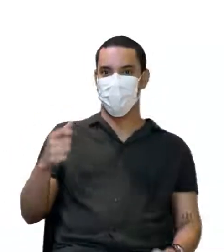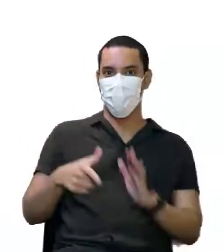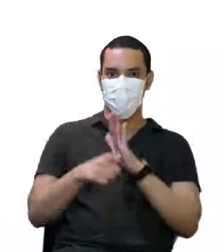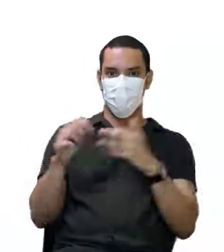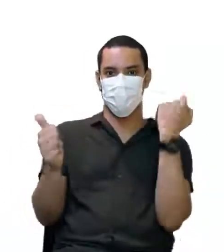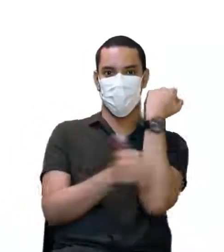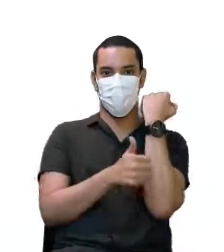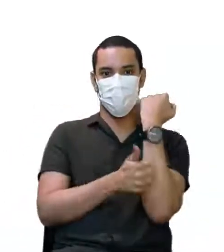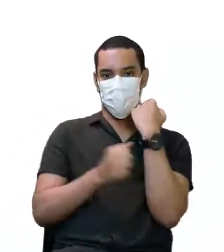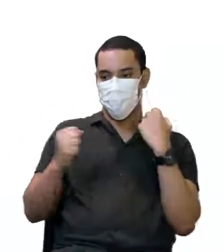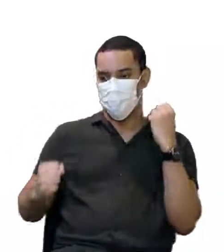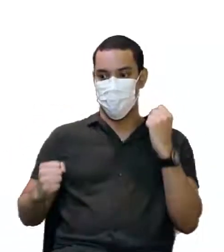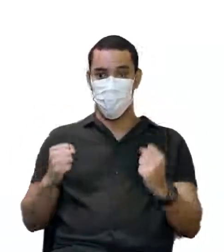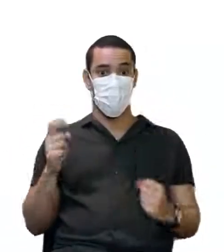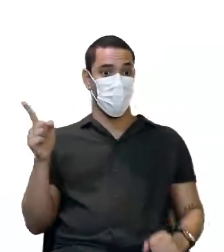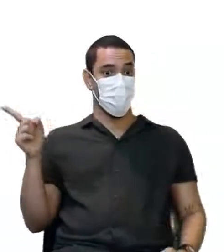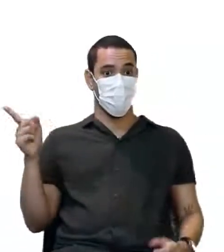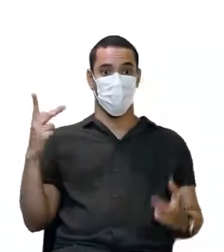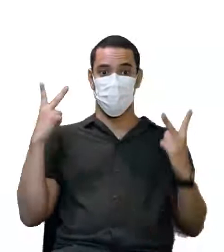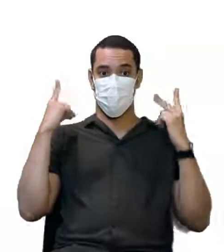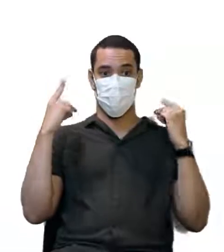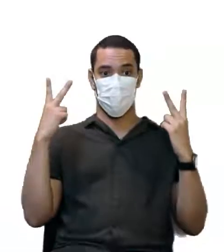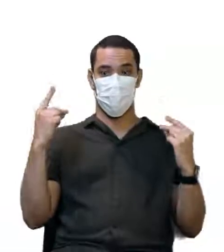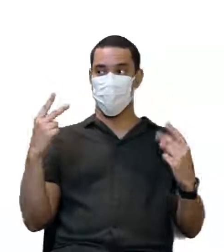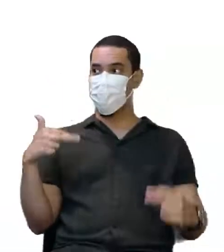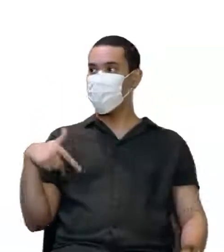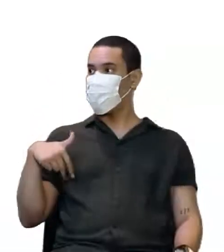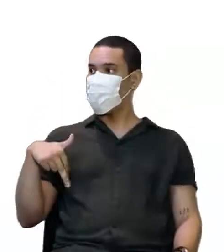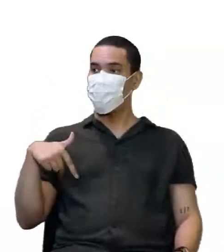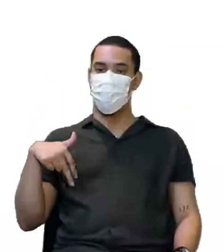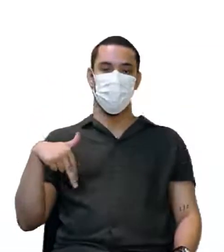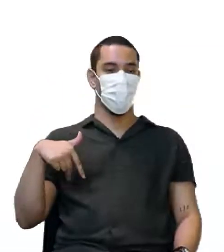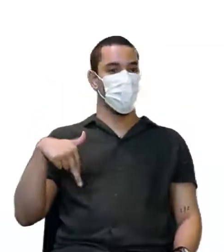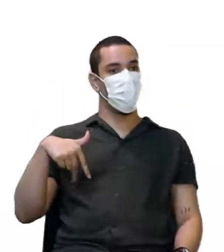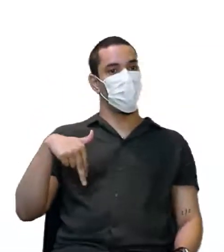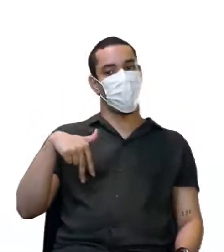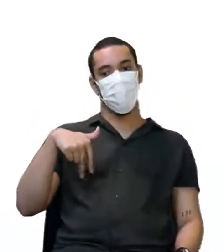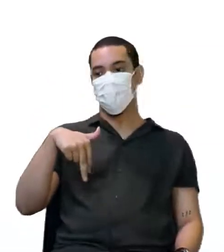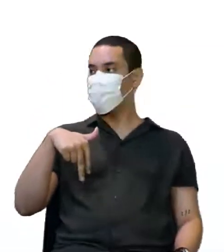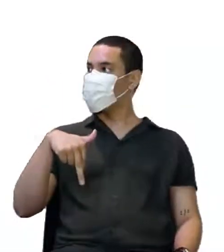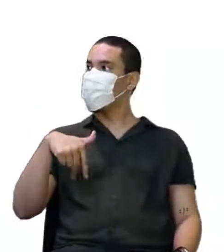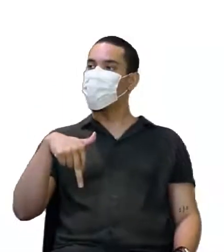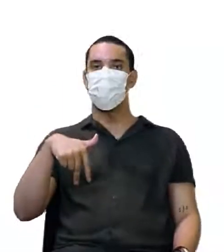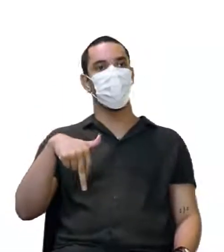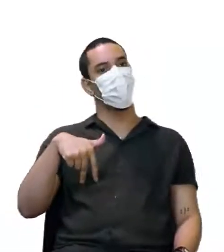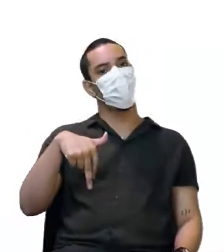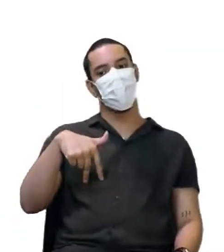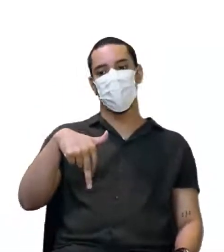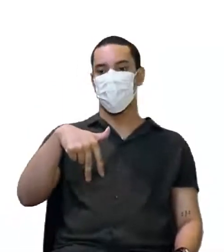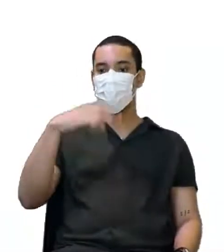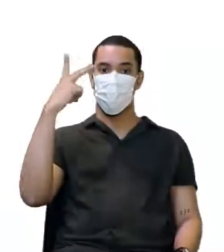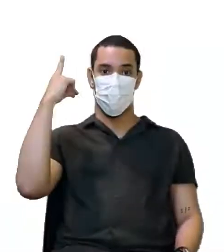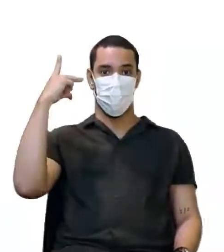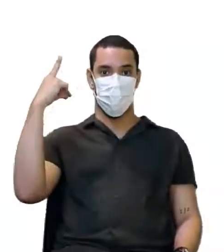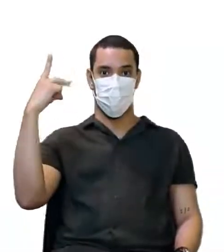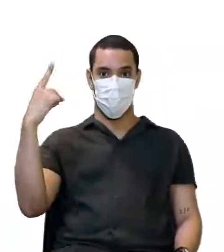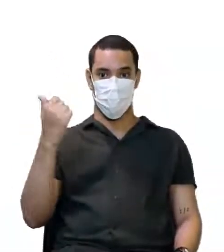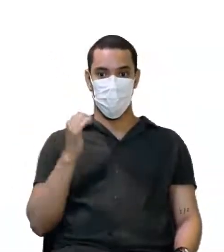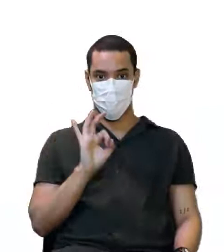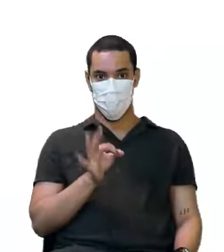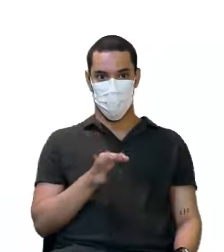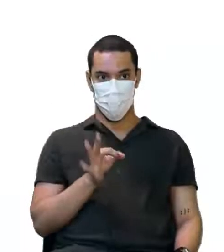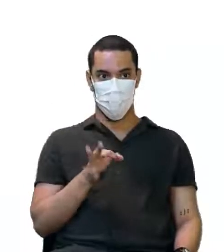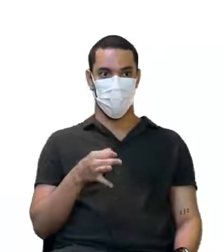né? Agora aqui, ó, você tem um movimento, um deslocamento tranquilo, tá bom?